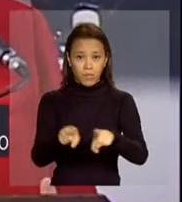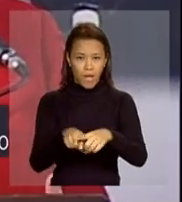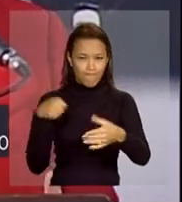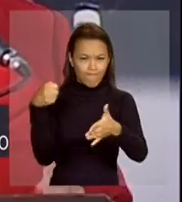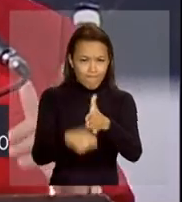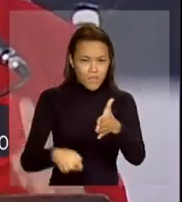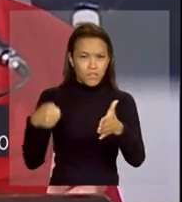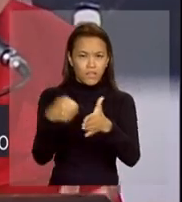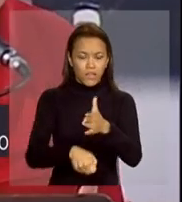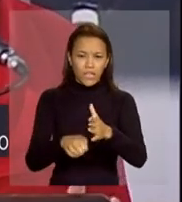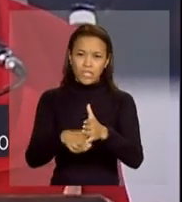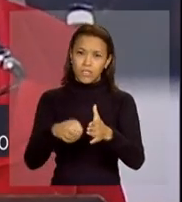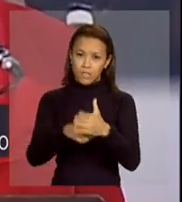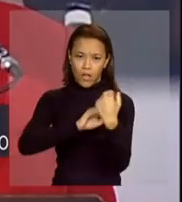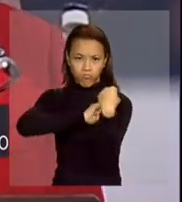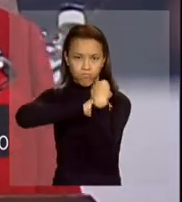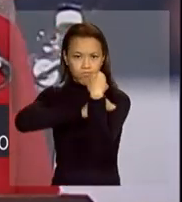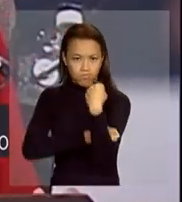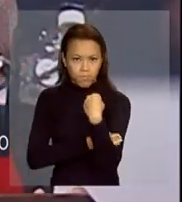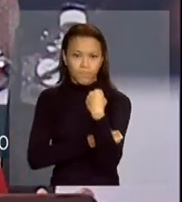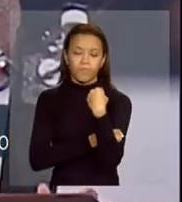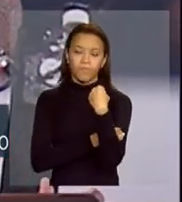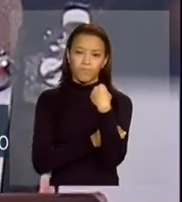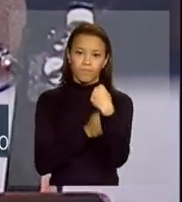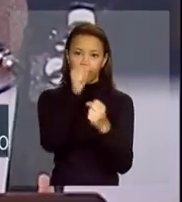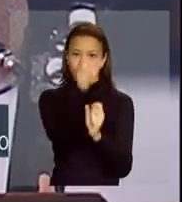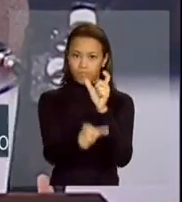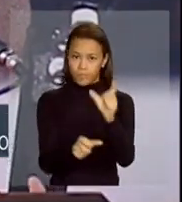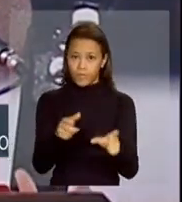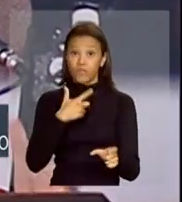persistência a força de vontade e